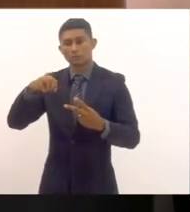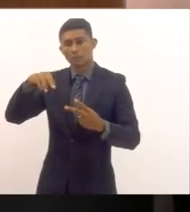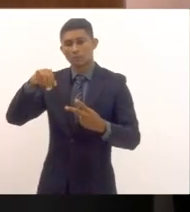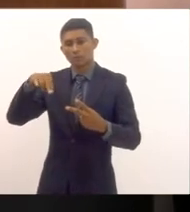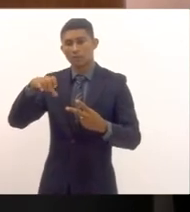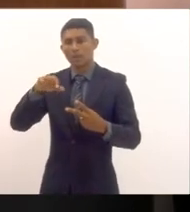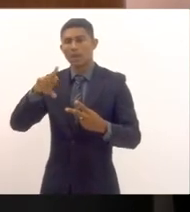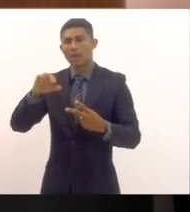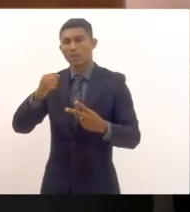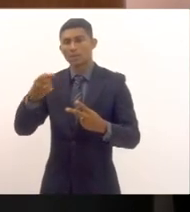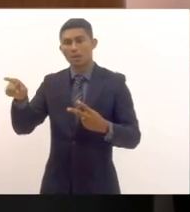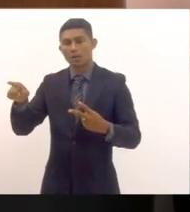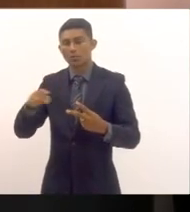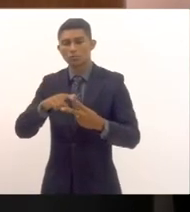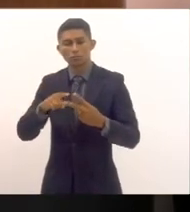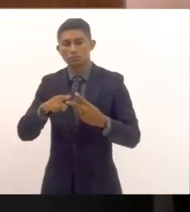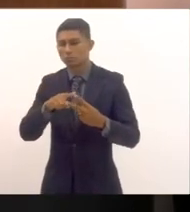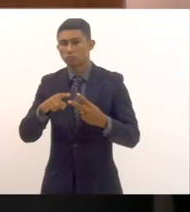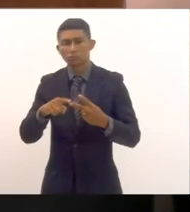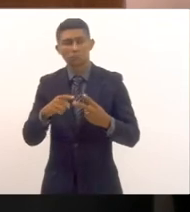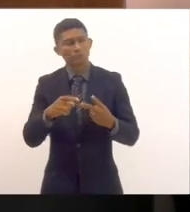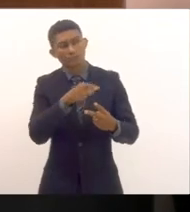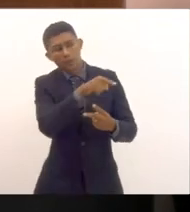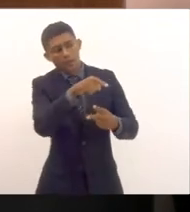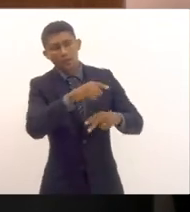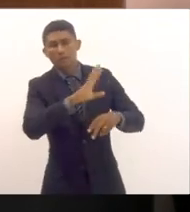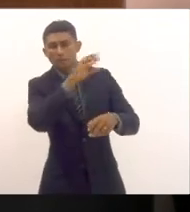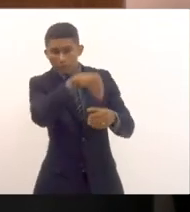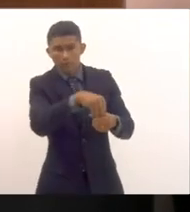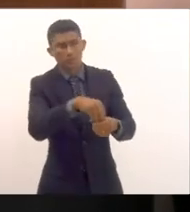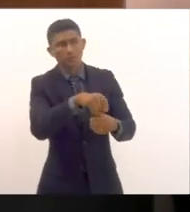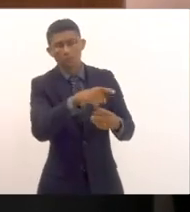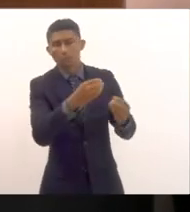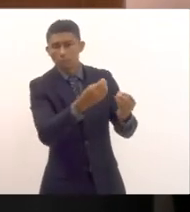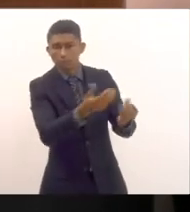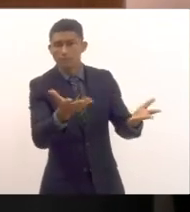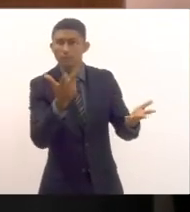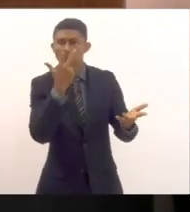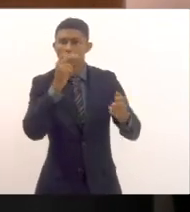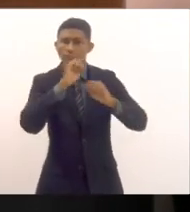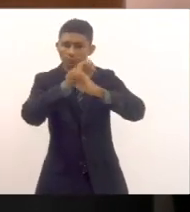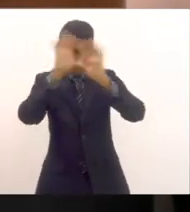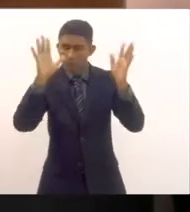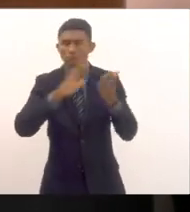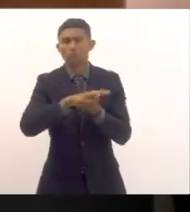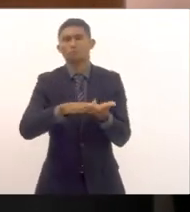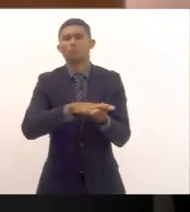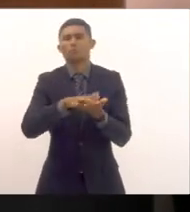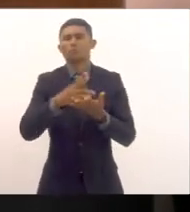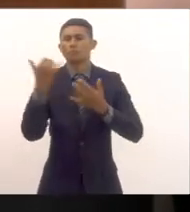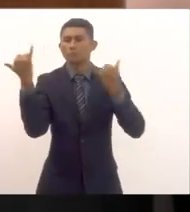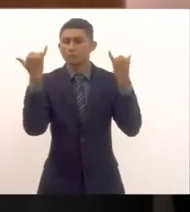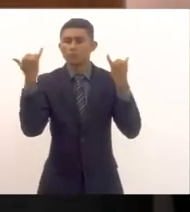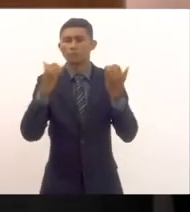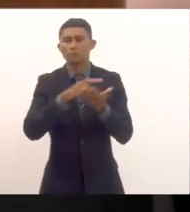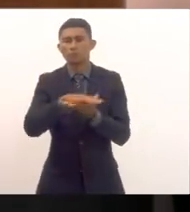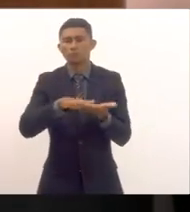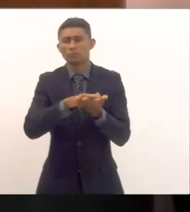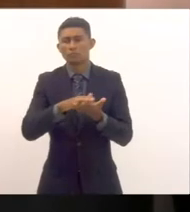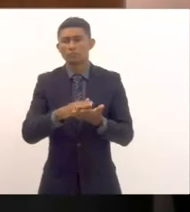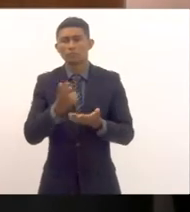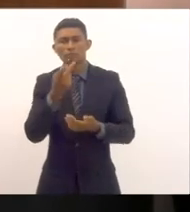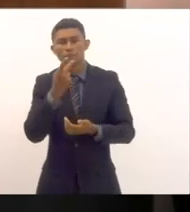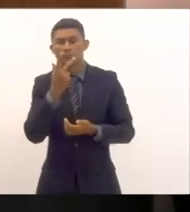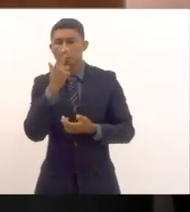que são furtados diariamente Possivelmente são fornecidos por eles a gente não tem aqui transparência não se apresenta dados ids se